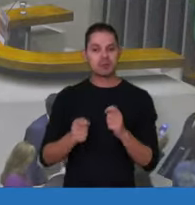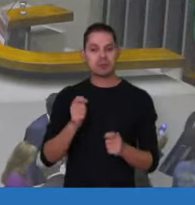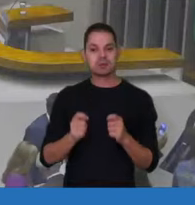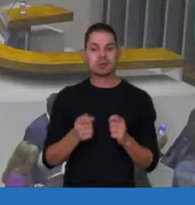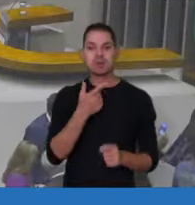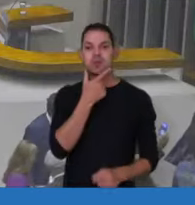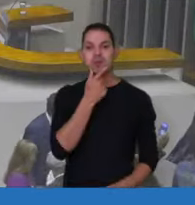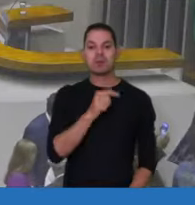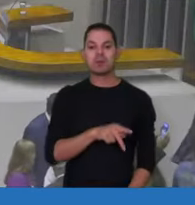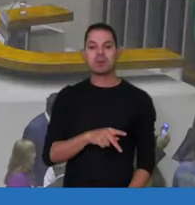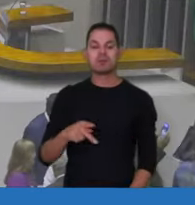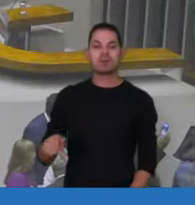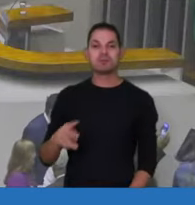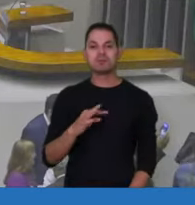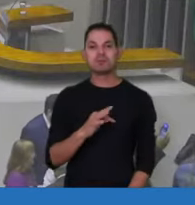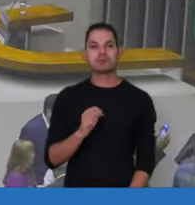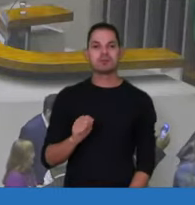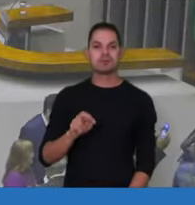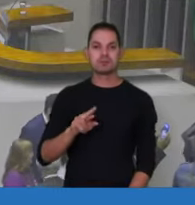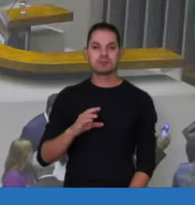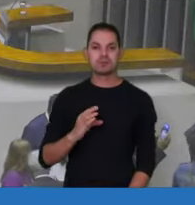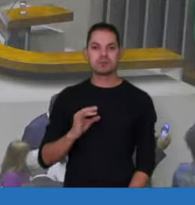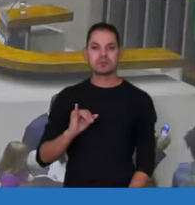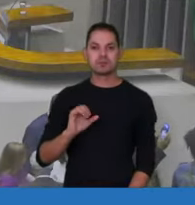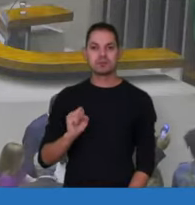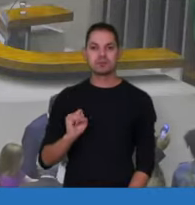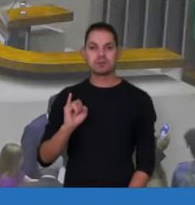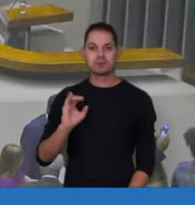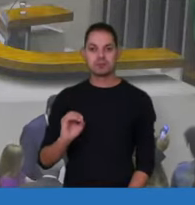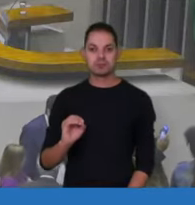deputado Tarcísio Mota, do PSOL do Rio de Janeiro.